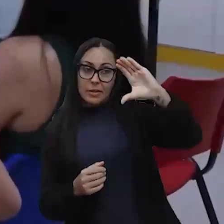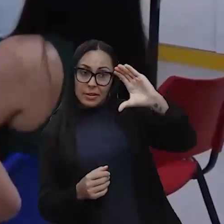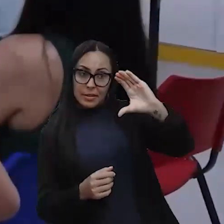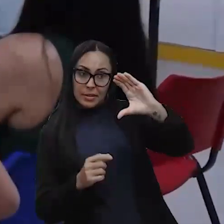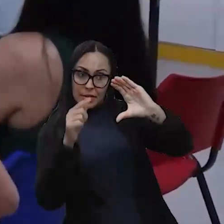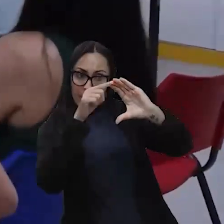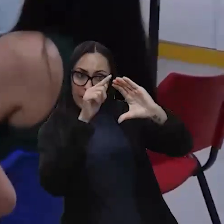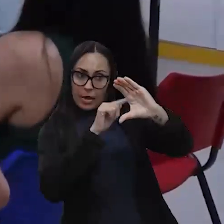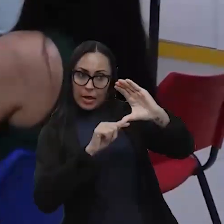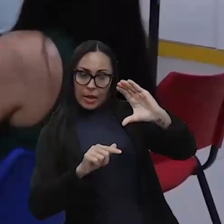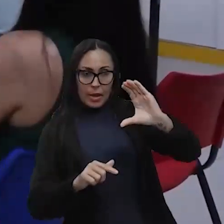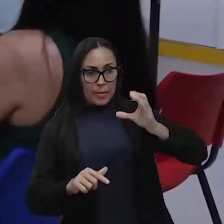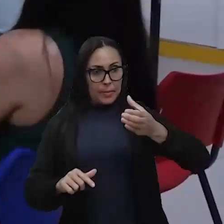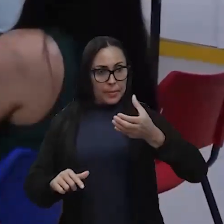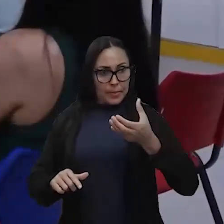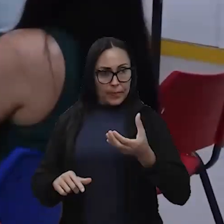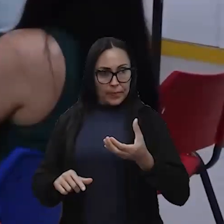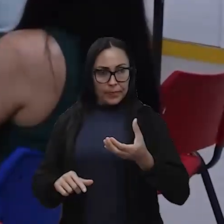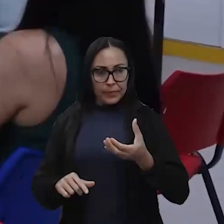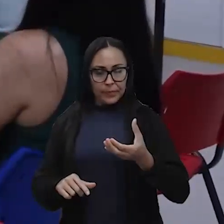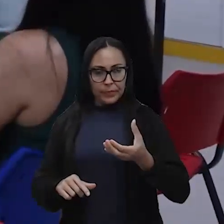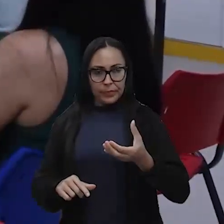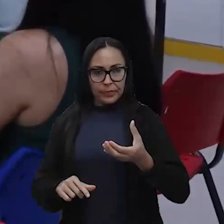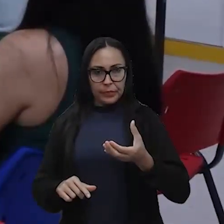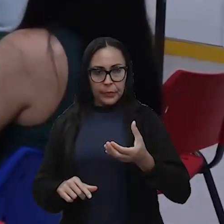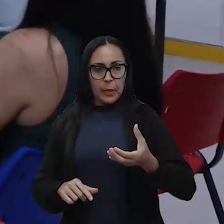C. E pega o mamilo.